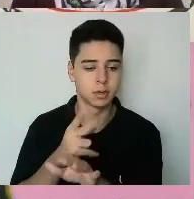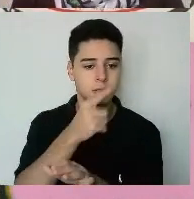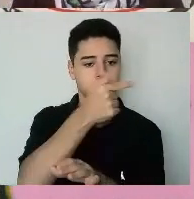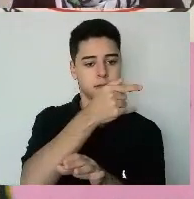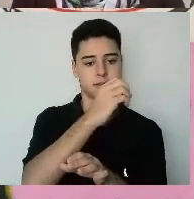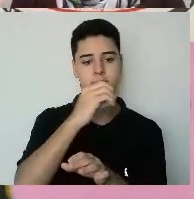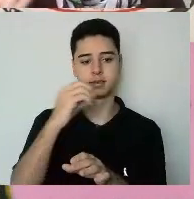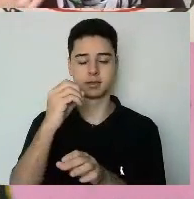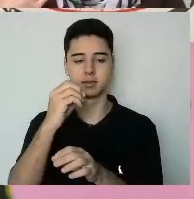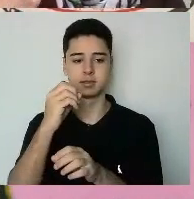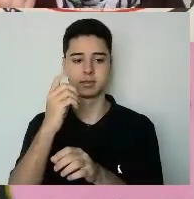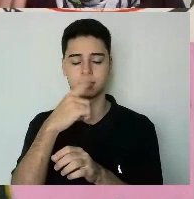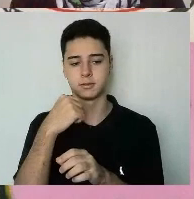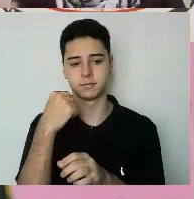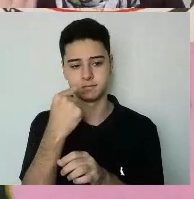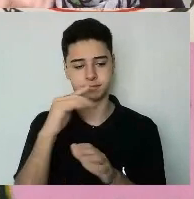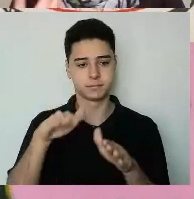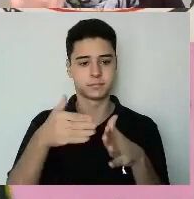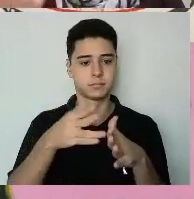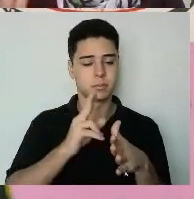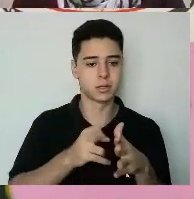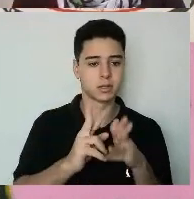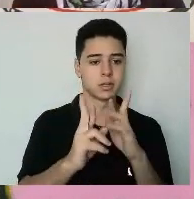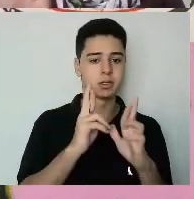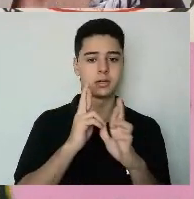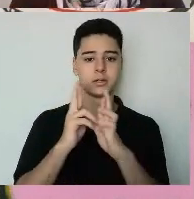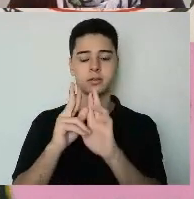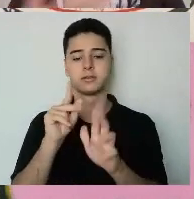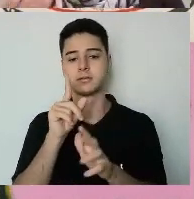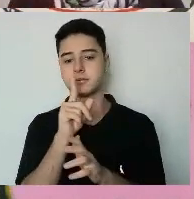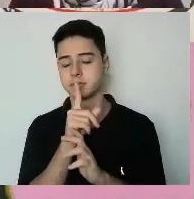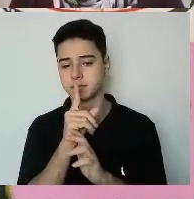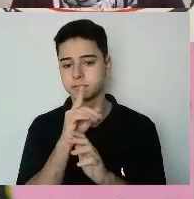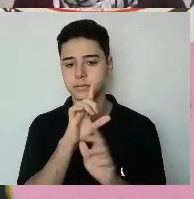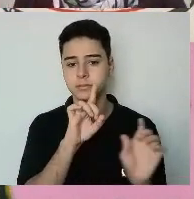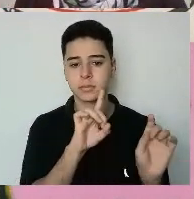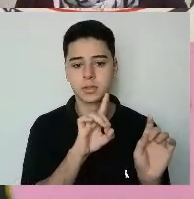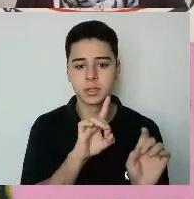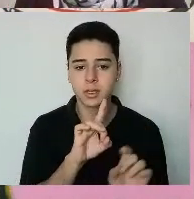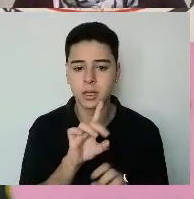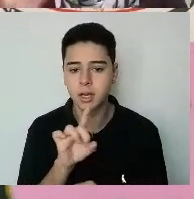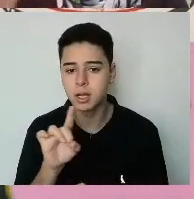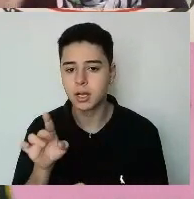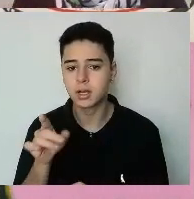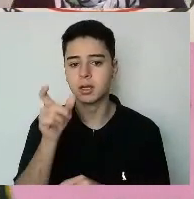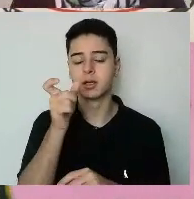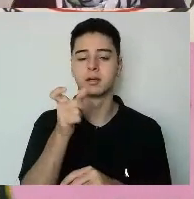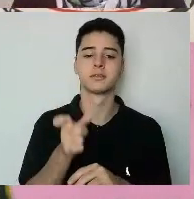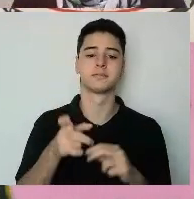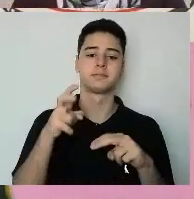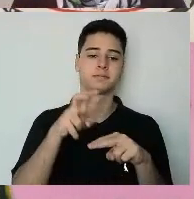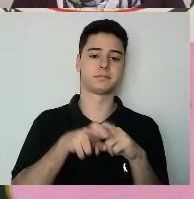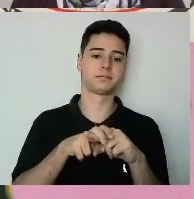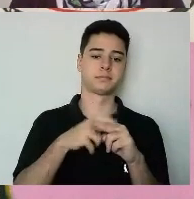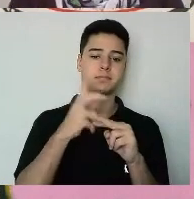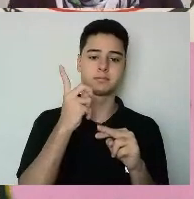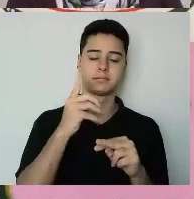700 horas, para travar essa relação silenciosa com cada pessoa que sentasse à sua frente durante 1